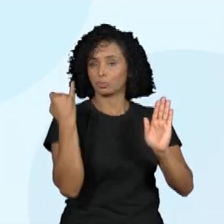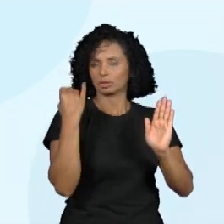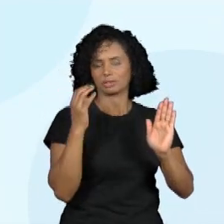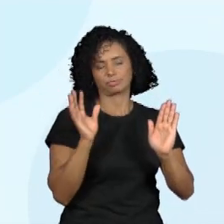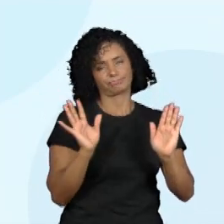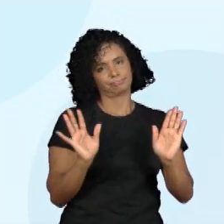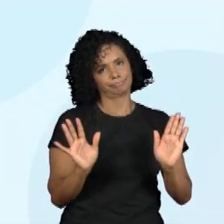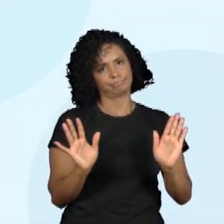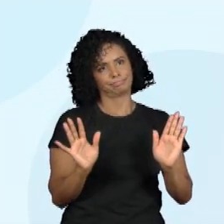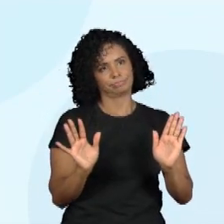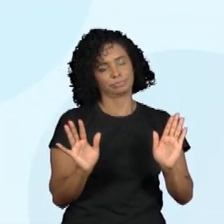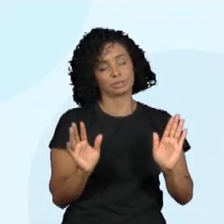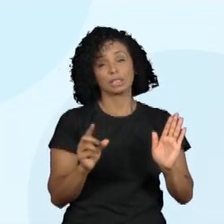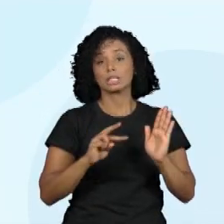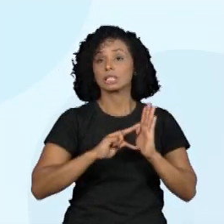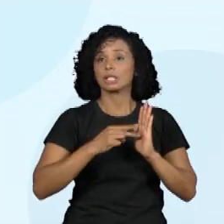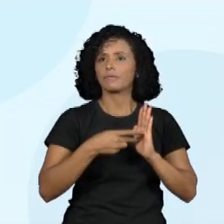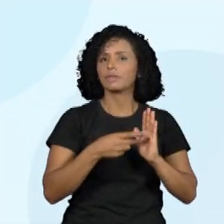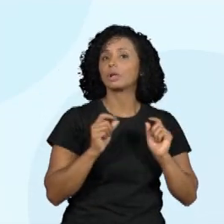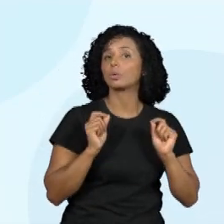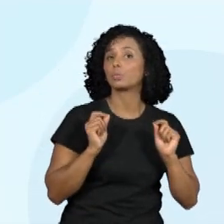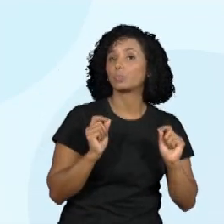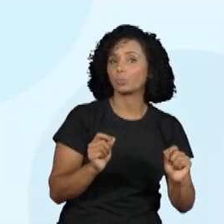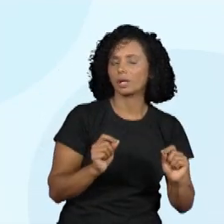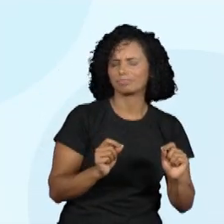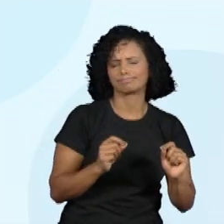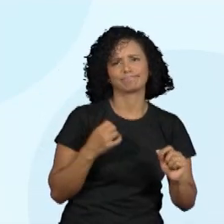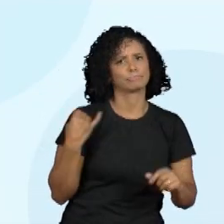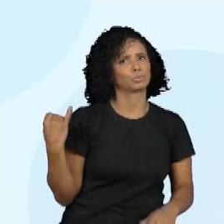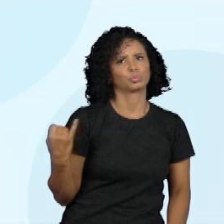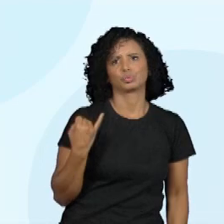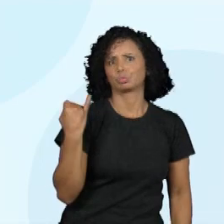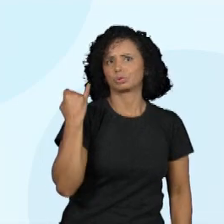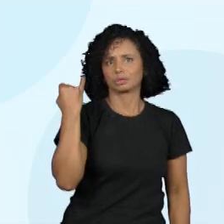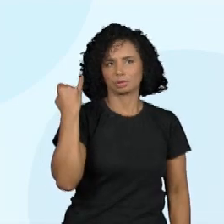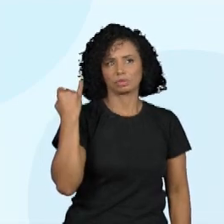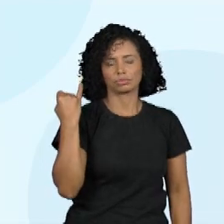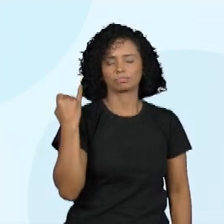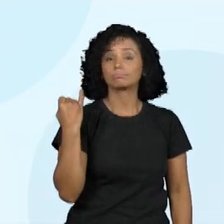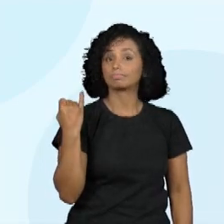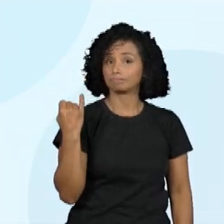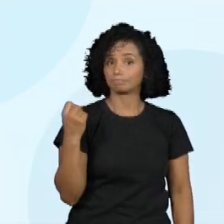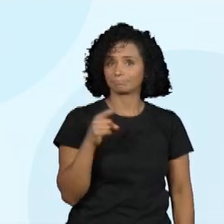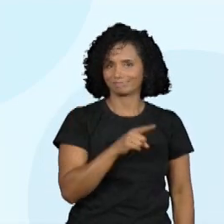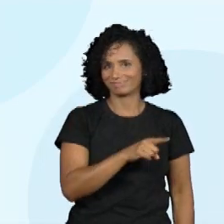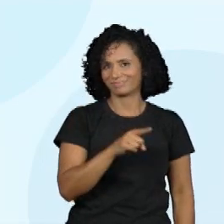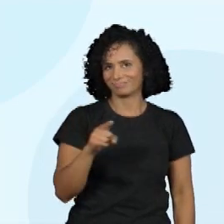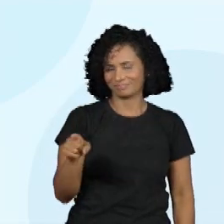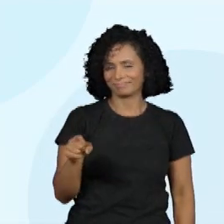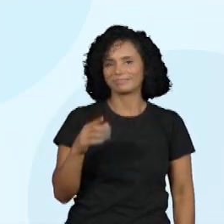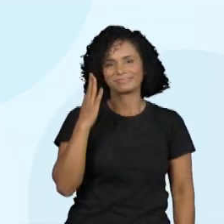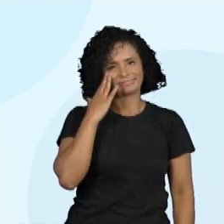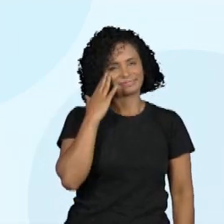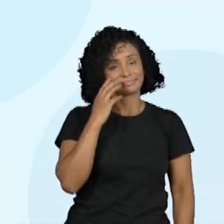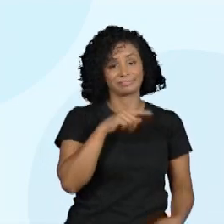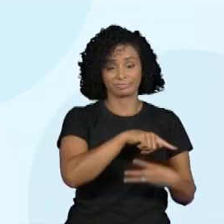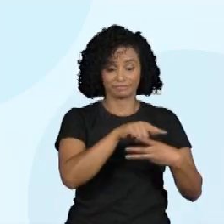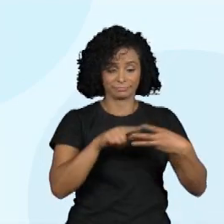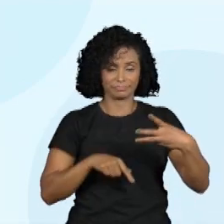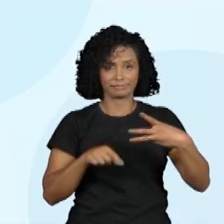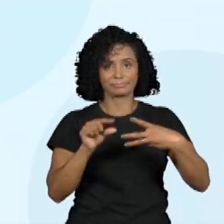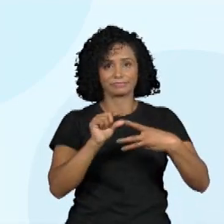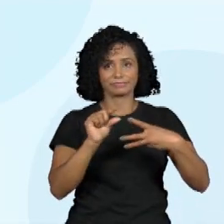do texto é uma parte muito importante de qualquer texto. Então, eu vou deixar essas 3 perguntinhas para